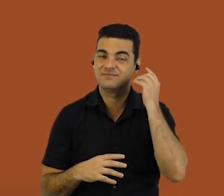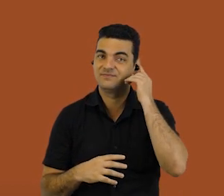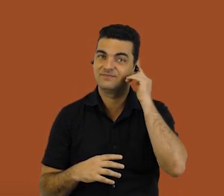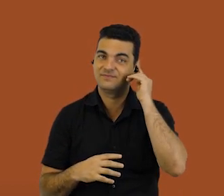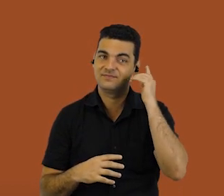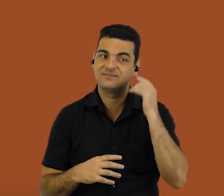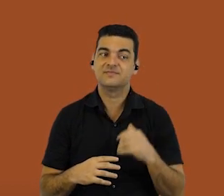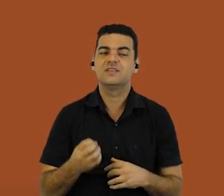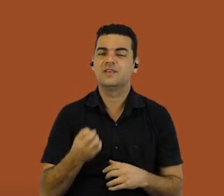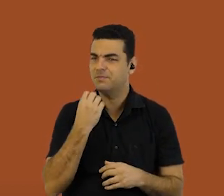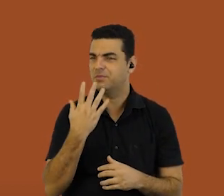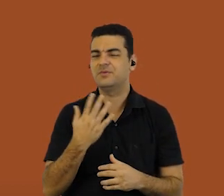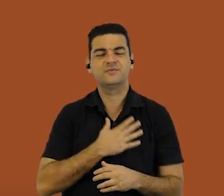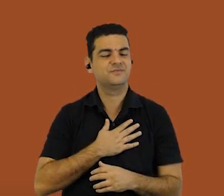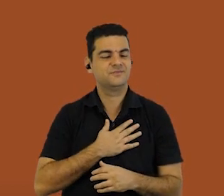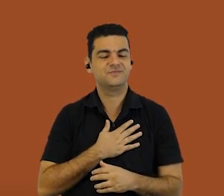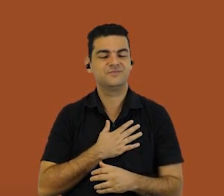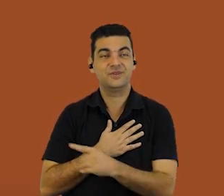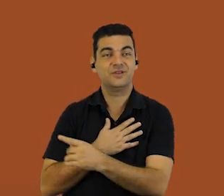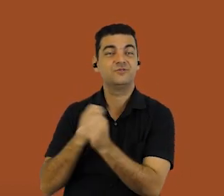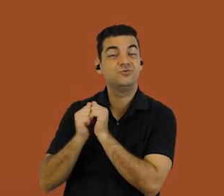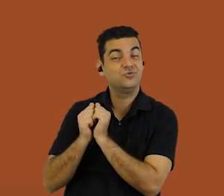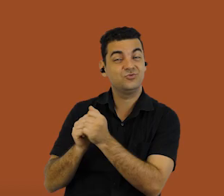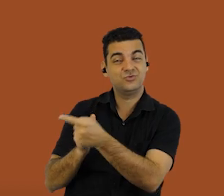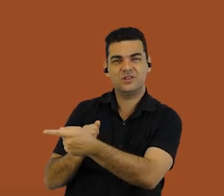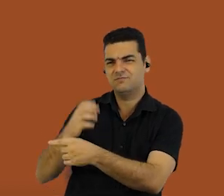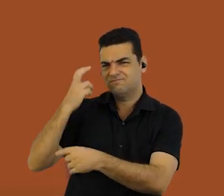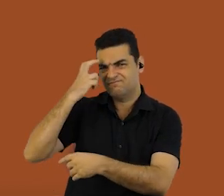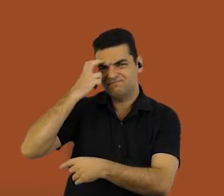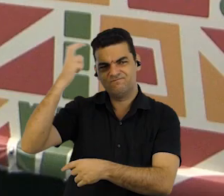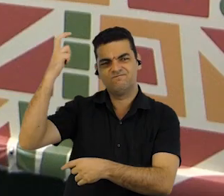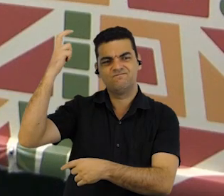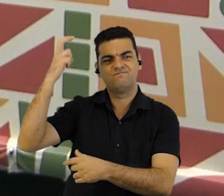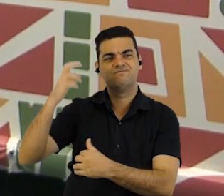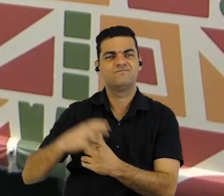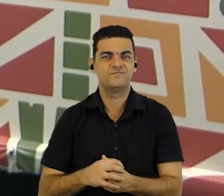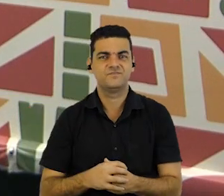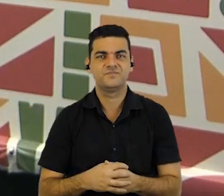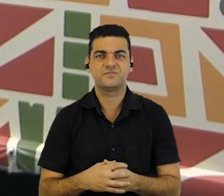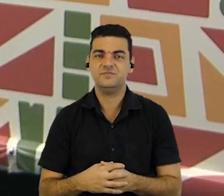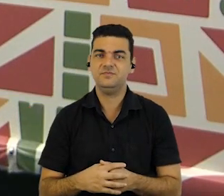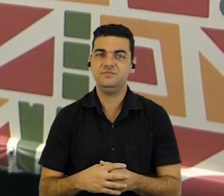e tem sido uma grande satisfação aprender com ela, né, assim,